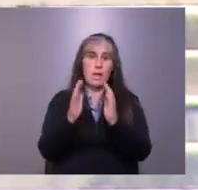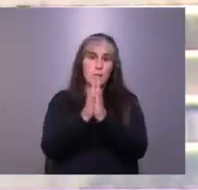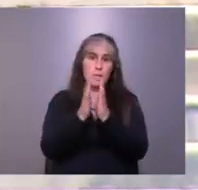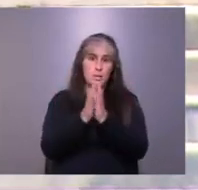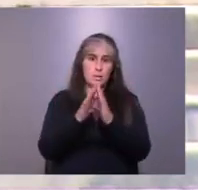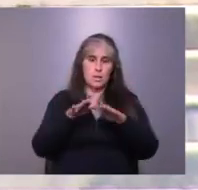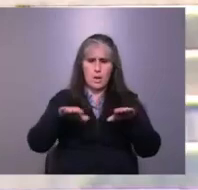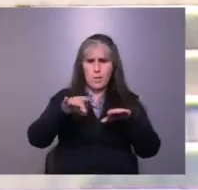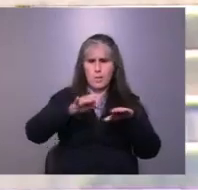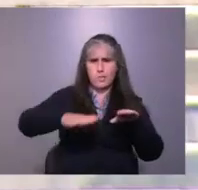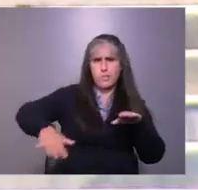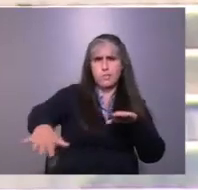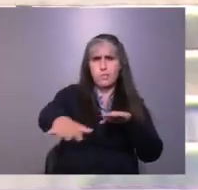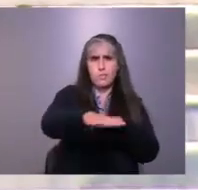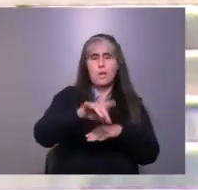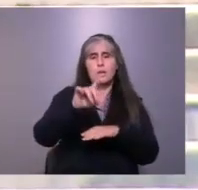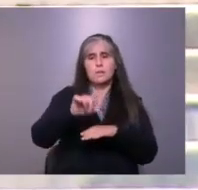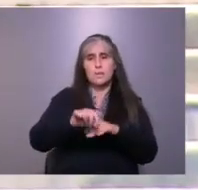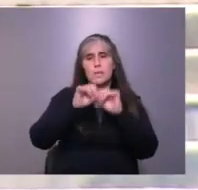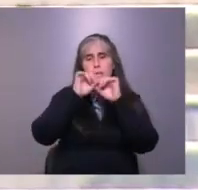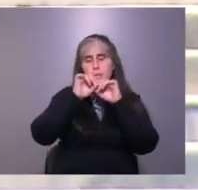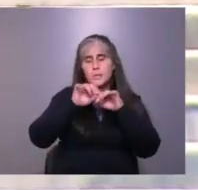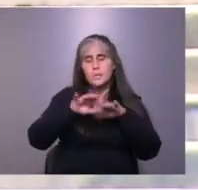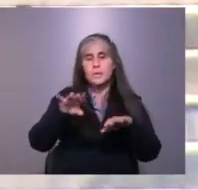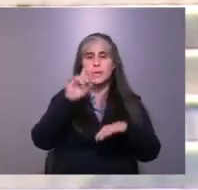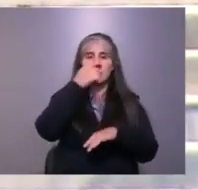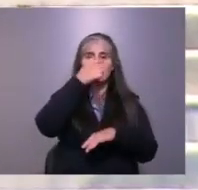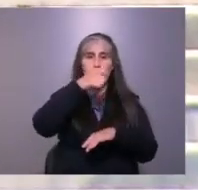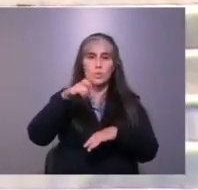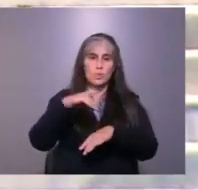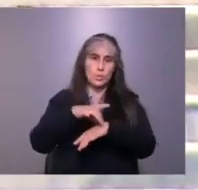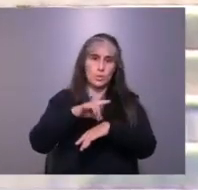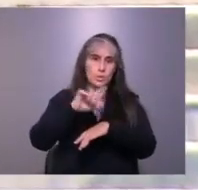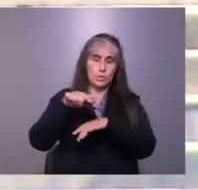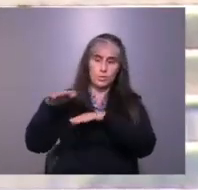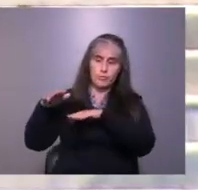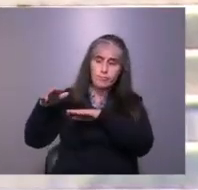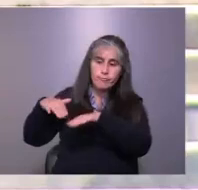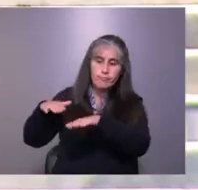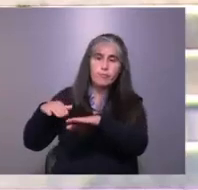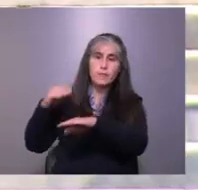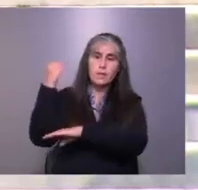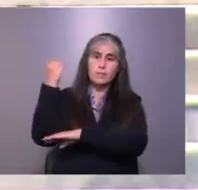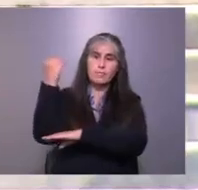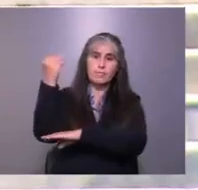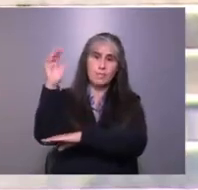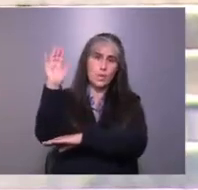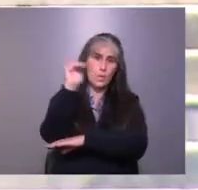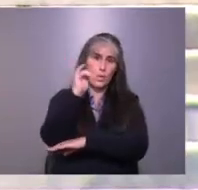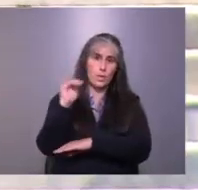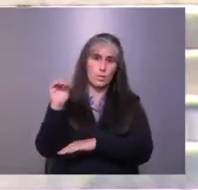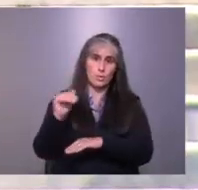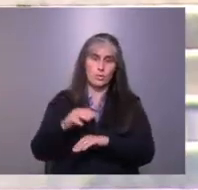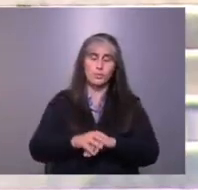recinto, mensagem aos doentes e procissão do adeus. No próximo domingo, dia 15,